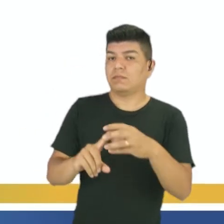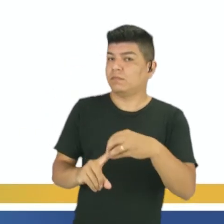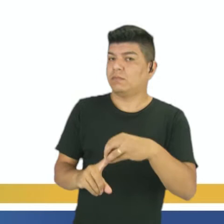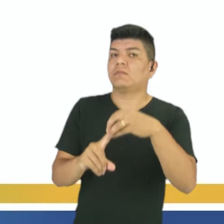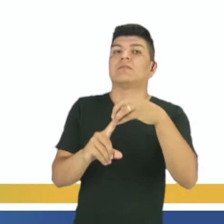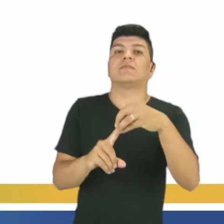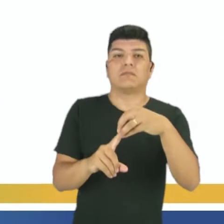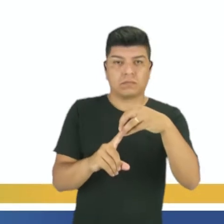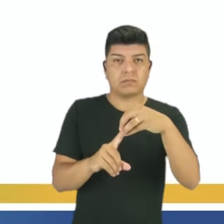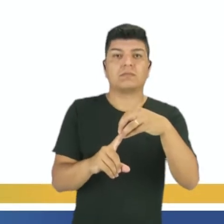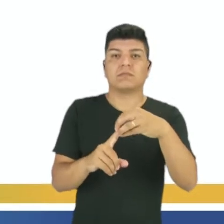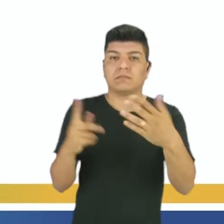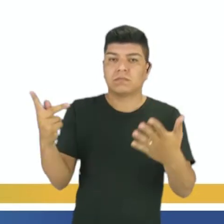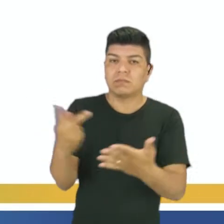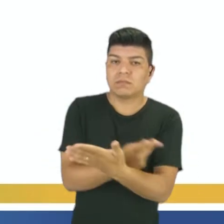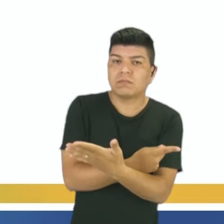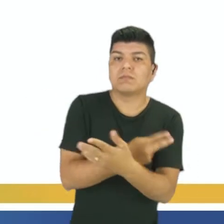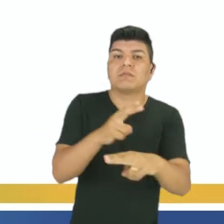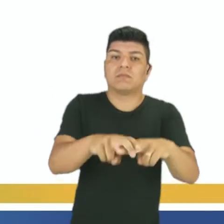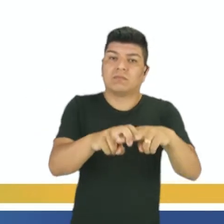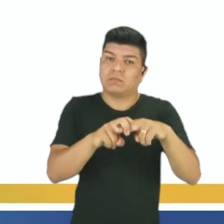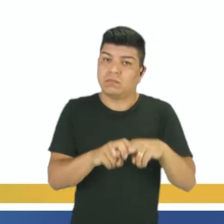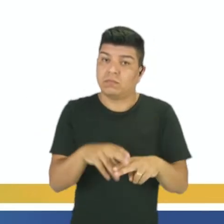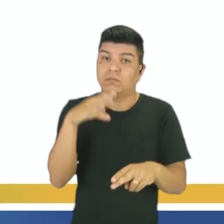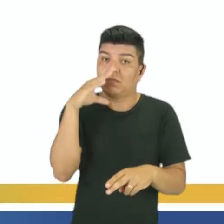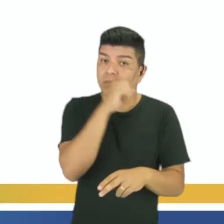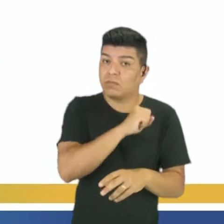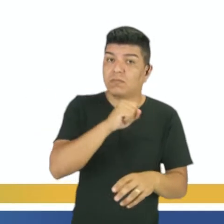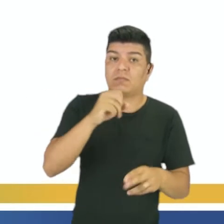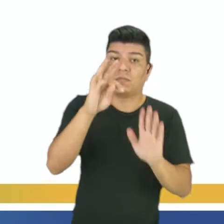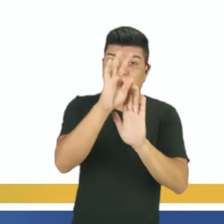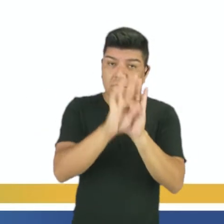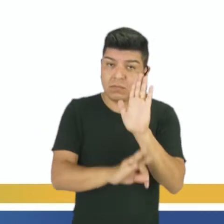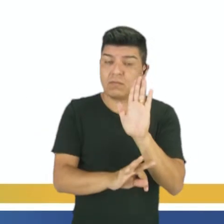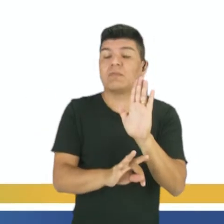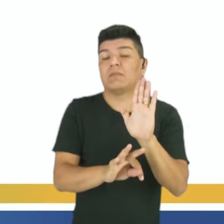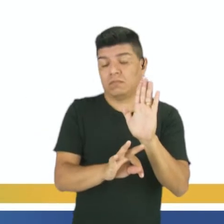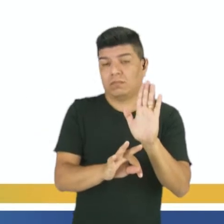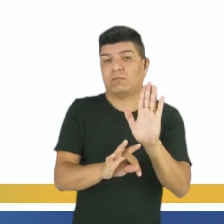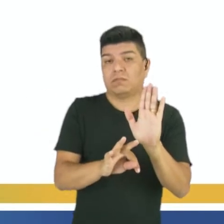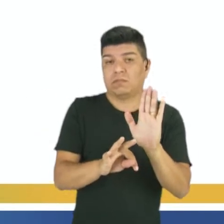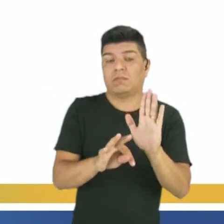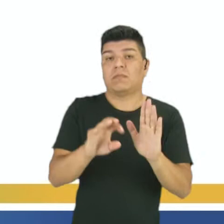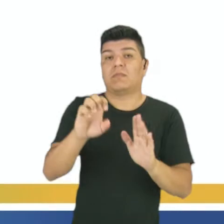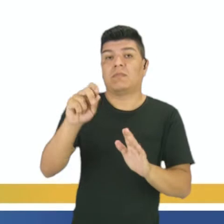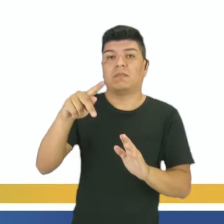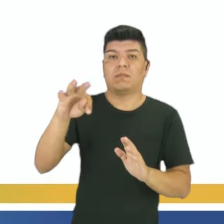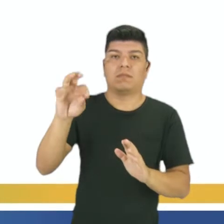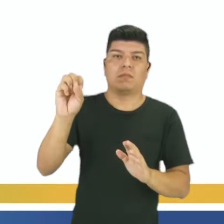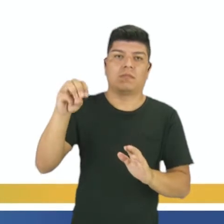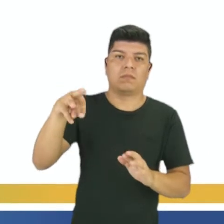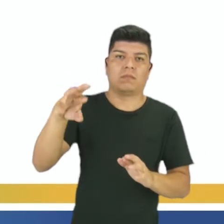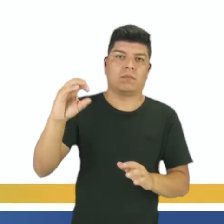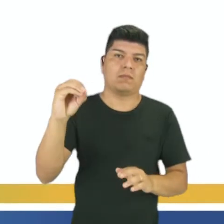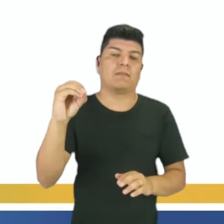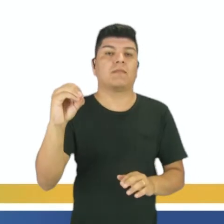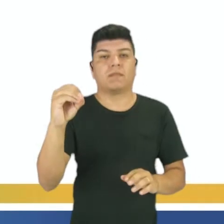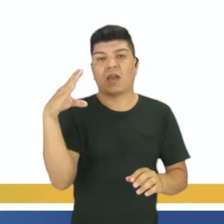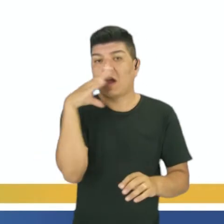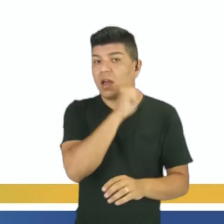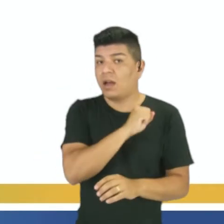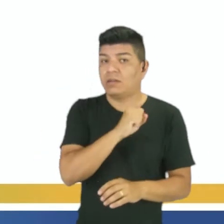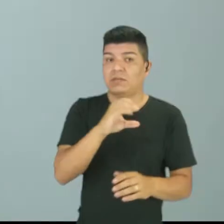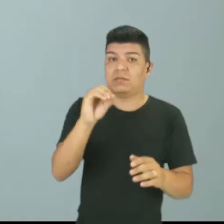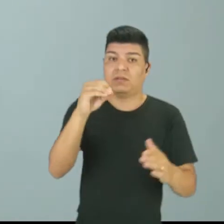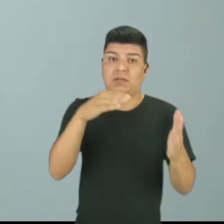circunstancial, episódico, por isso que é um breve texto, tá? É efêmero, ele é rápido, ele vai de